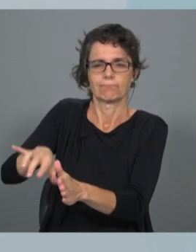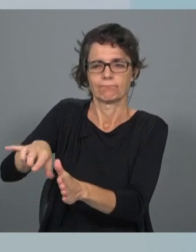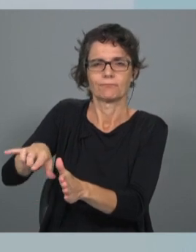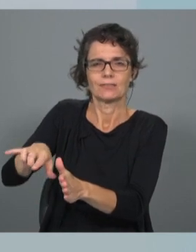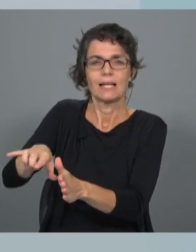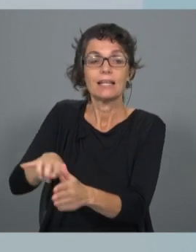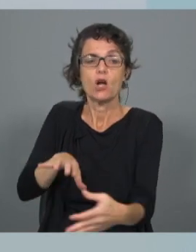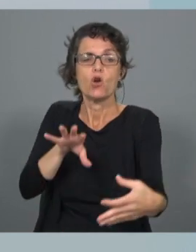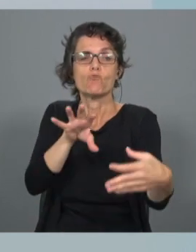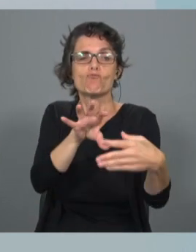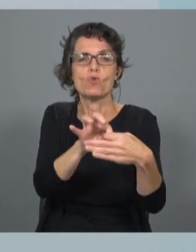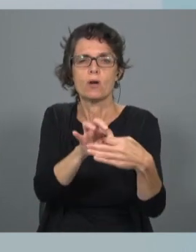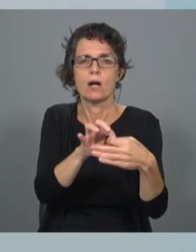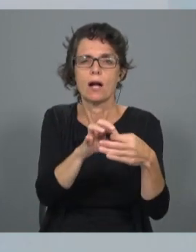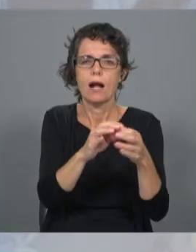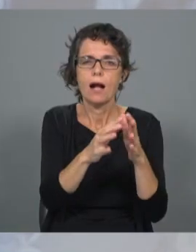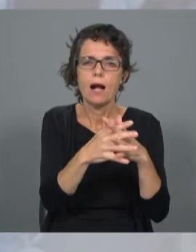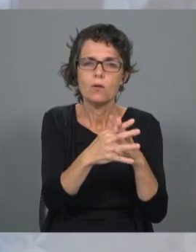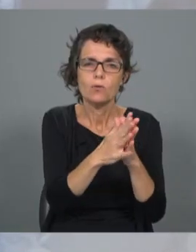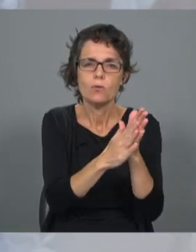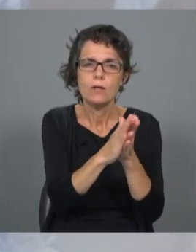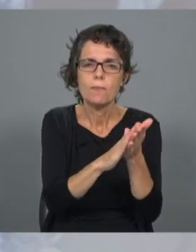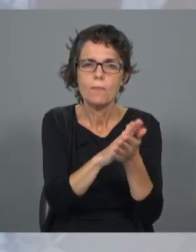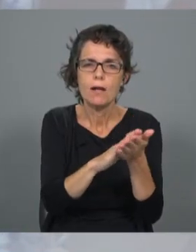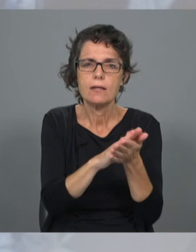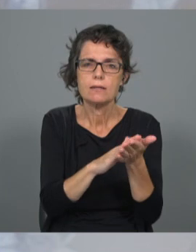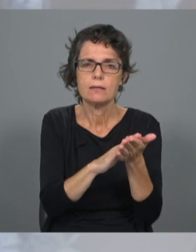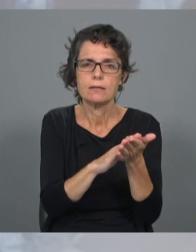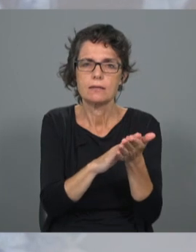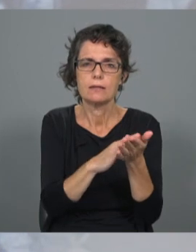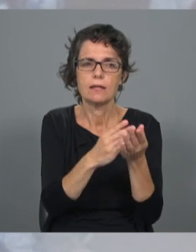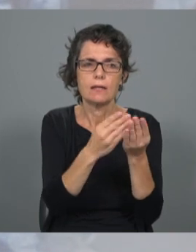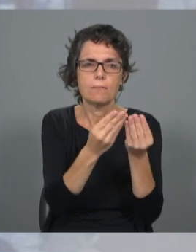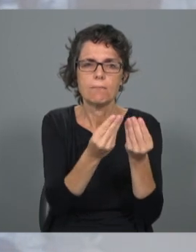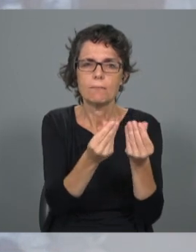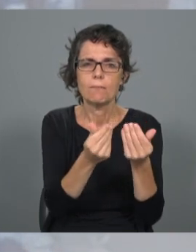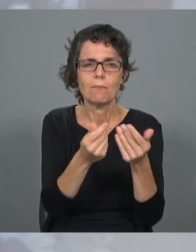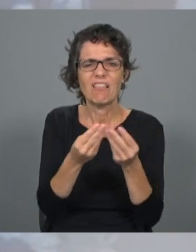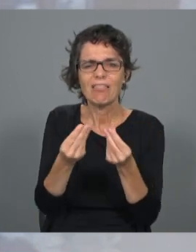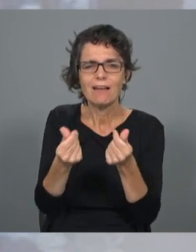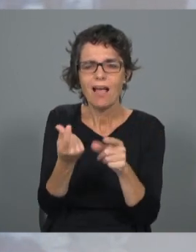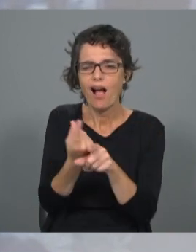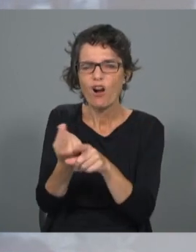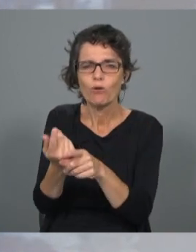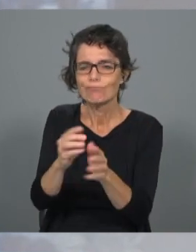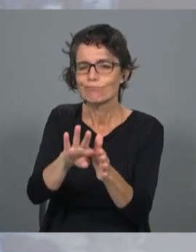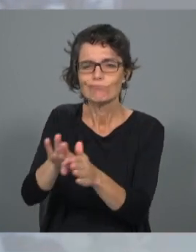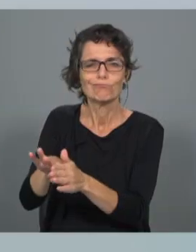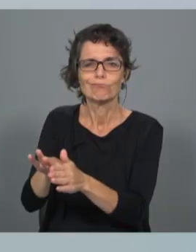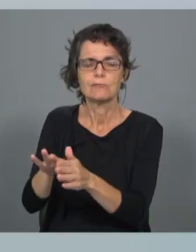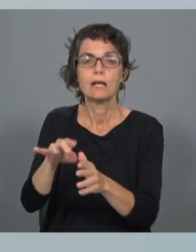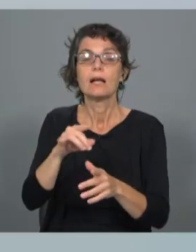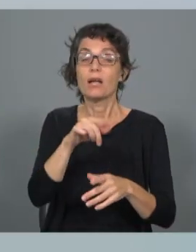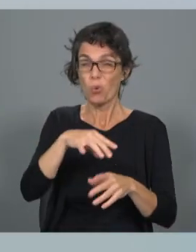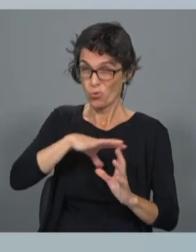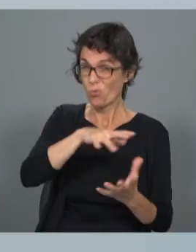ligarmos àquilo que é fundamental, o seguimento de Jesus. E o mundo hoje em dia não facilita nada essas escolhas. Pois, houve-se